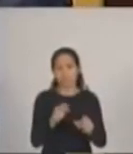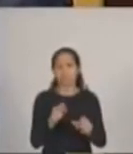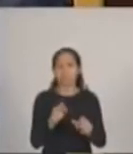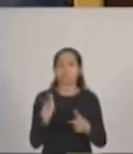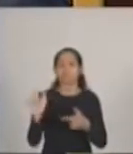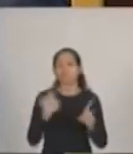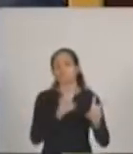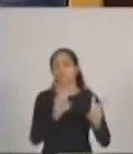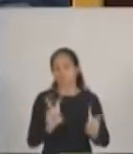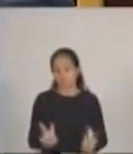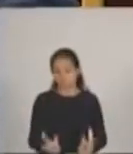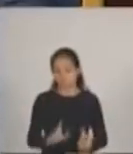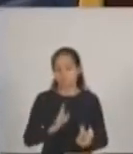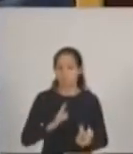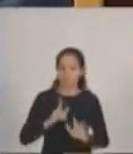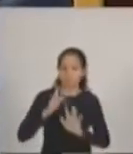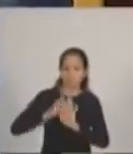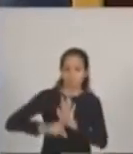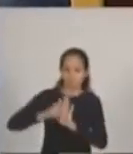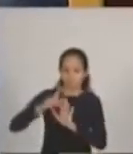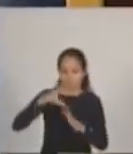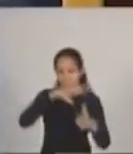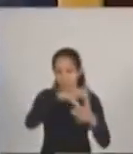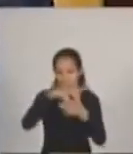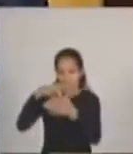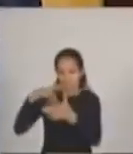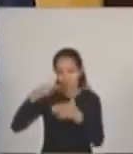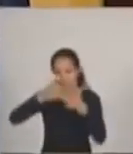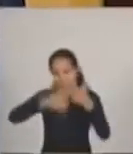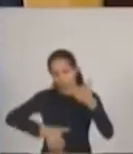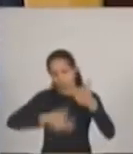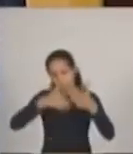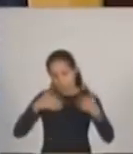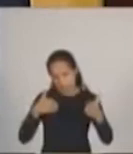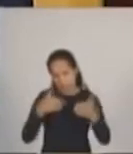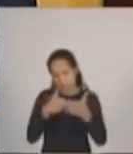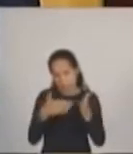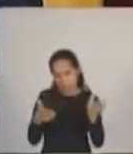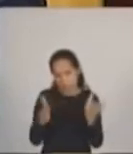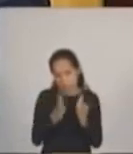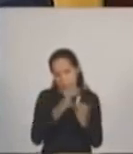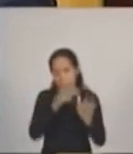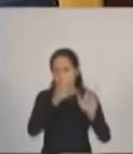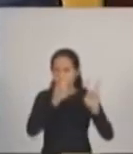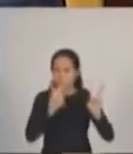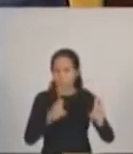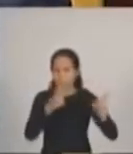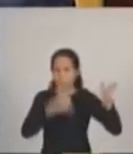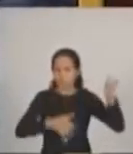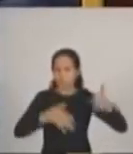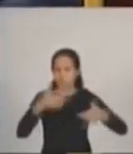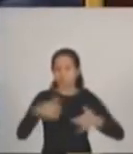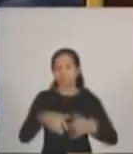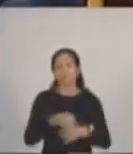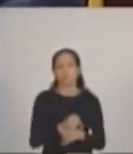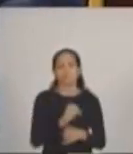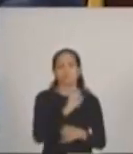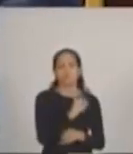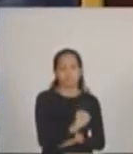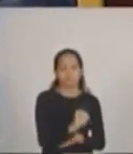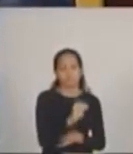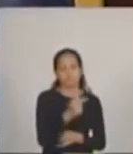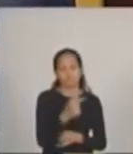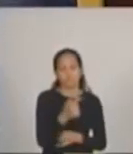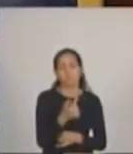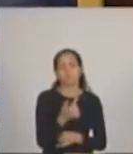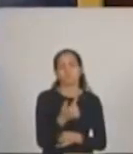bem como os projetos anexos, por se tratarem de matérias correlatas. Cito, projeto de decreto legislativo 87/2019, deputado Anivaldo dos